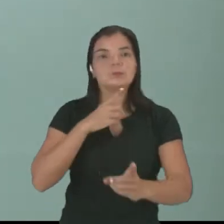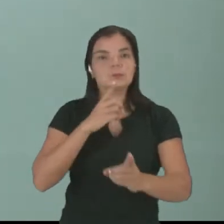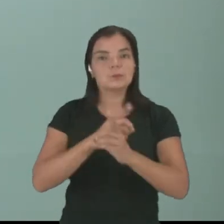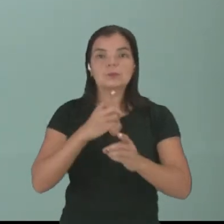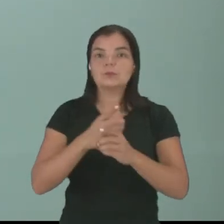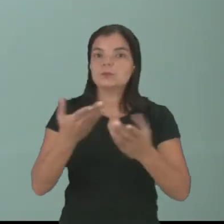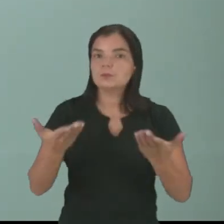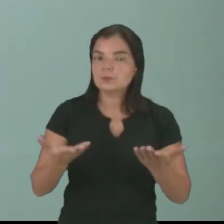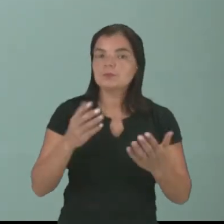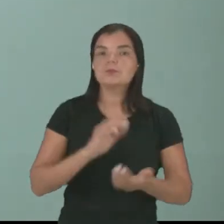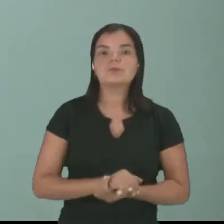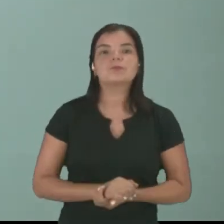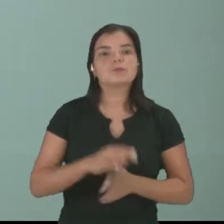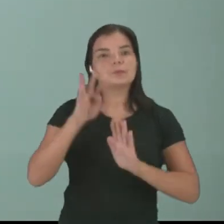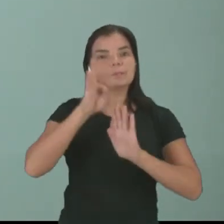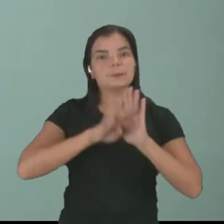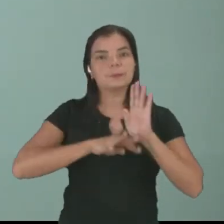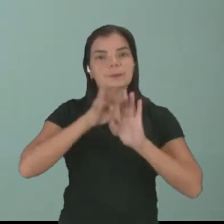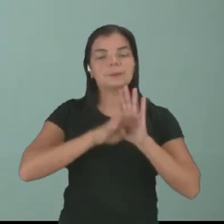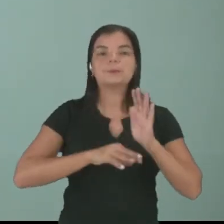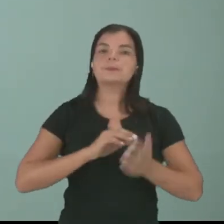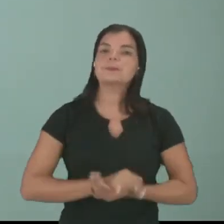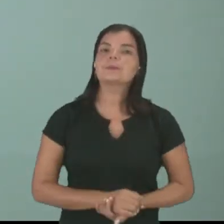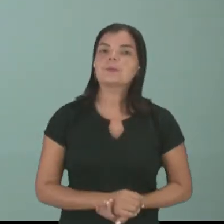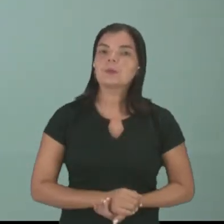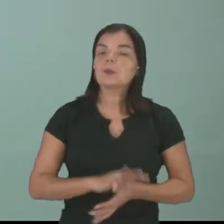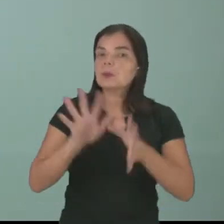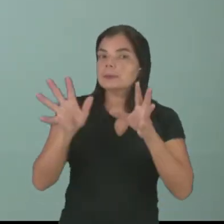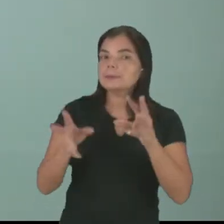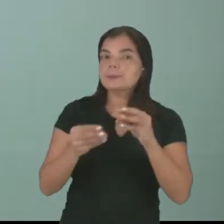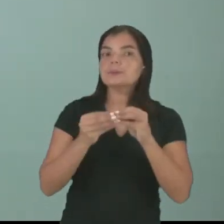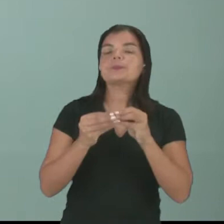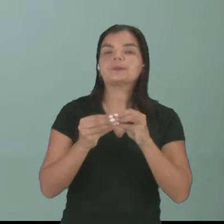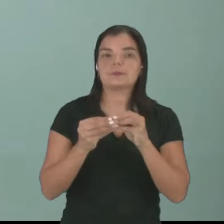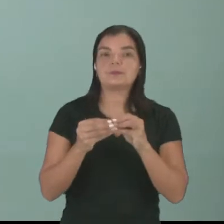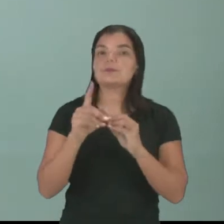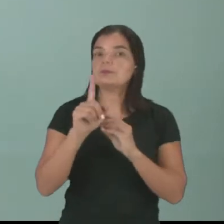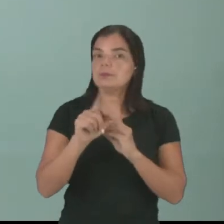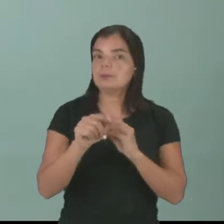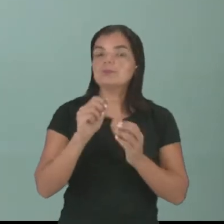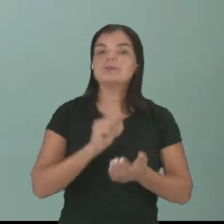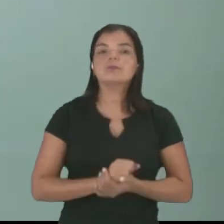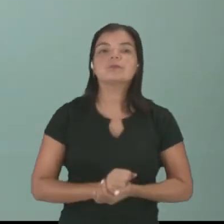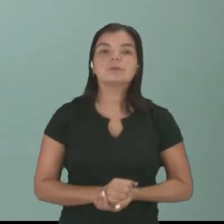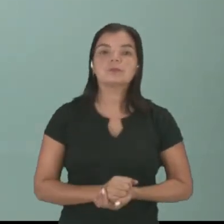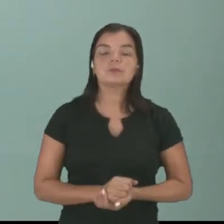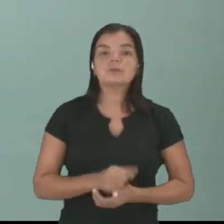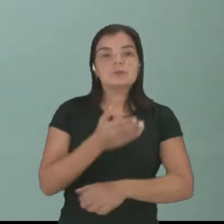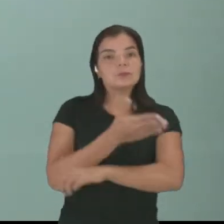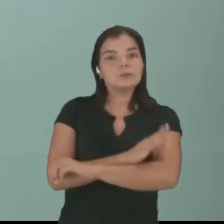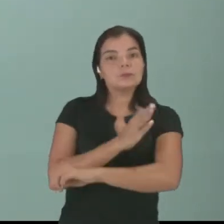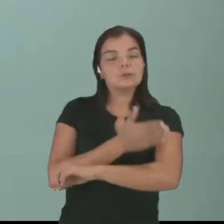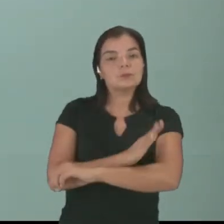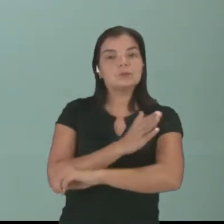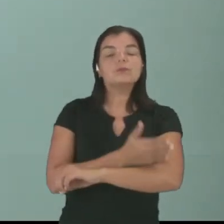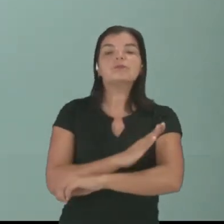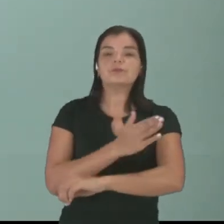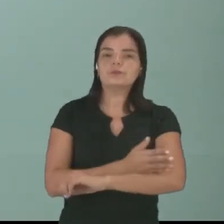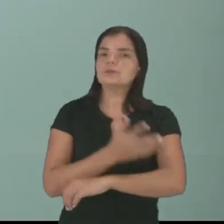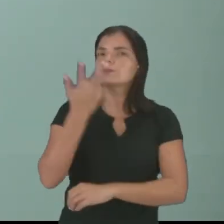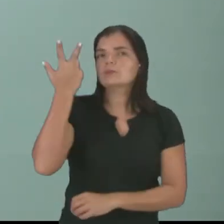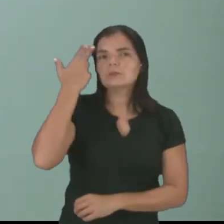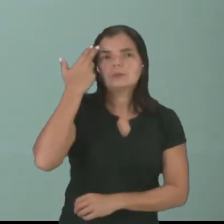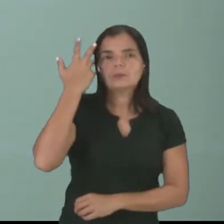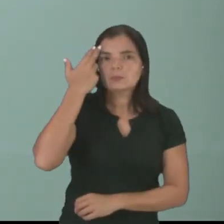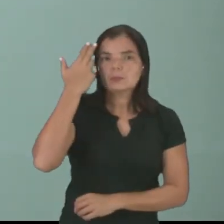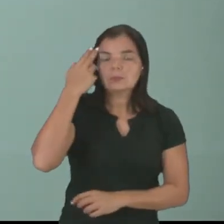neste caso, os textos. E o resumo, ele é uma prática muito